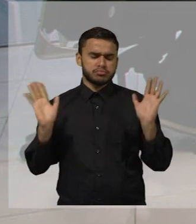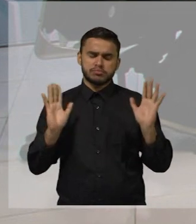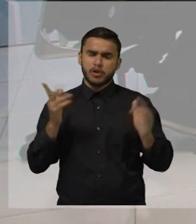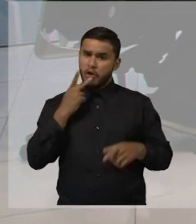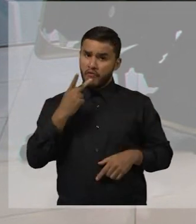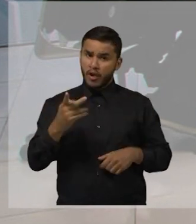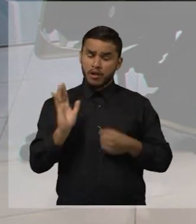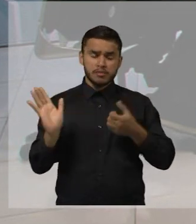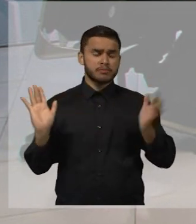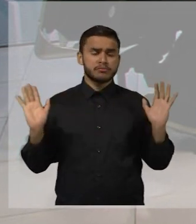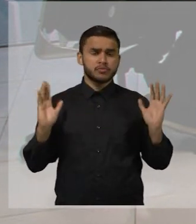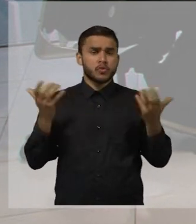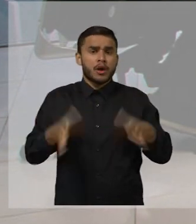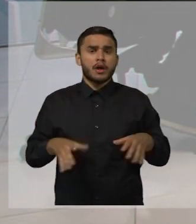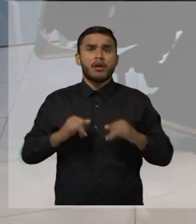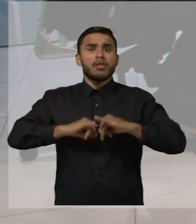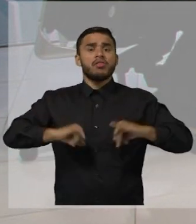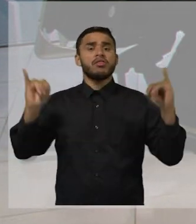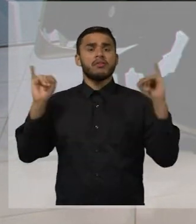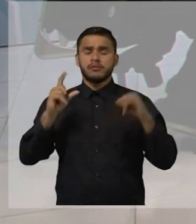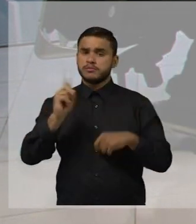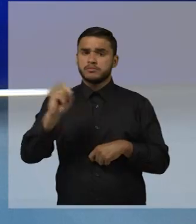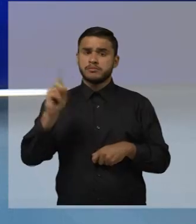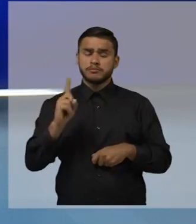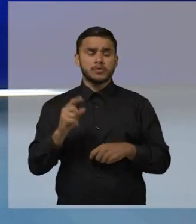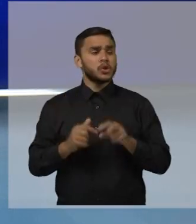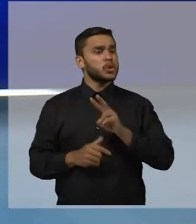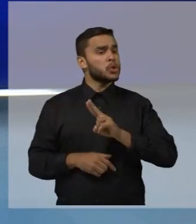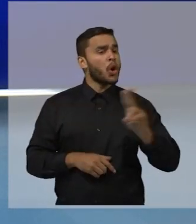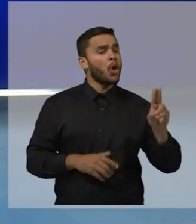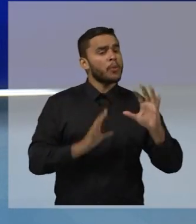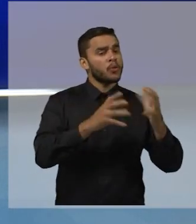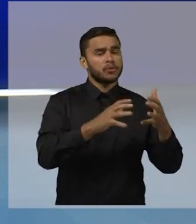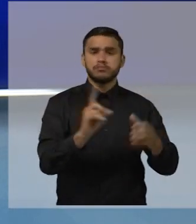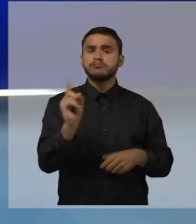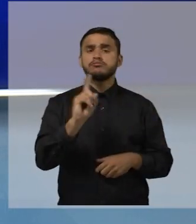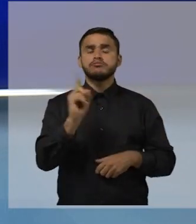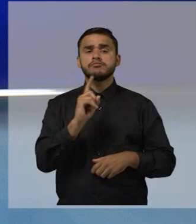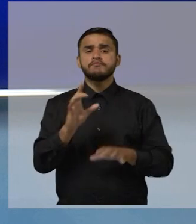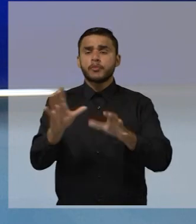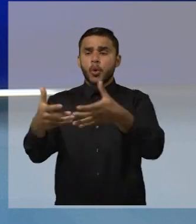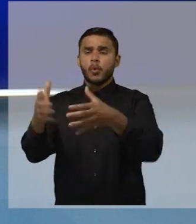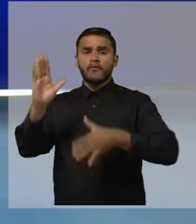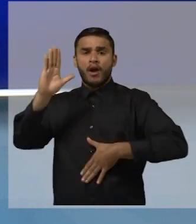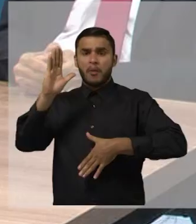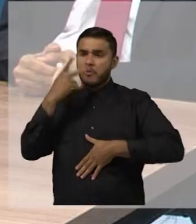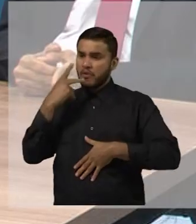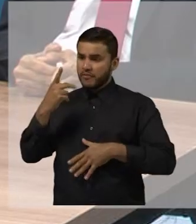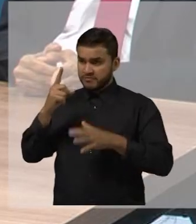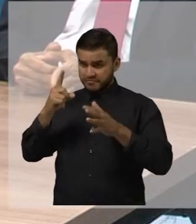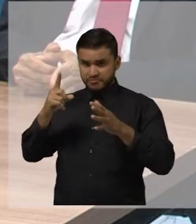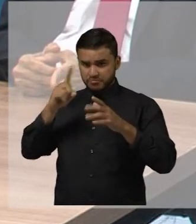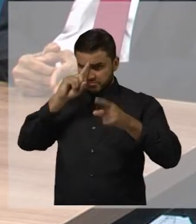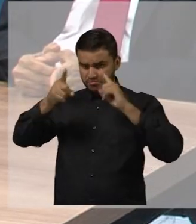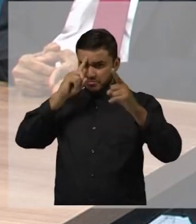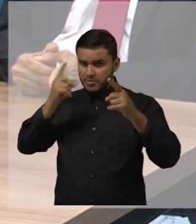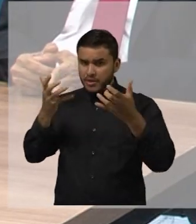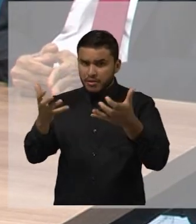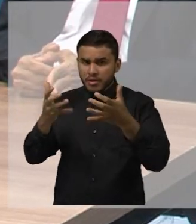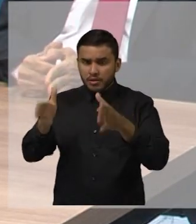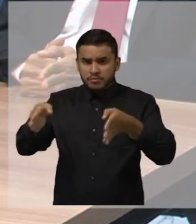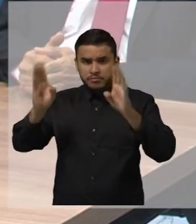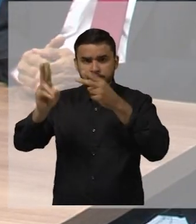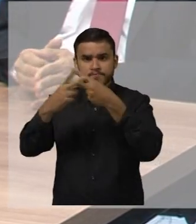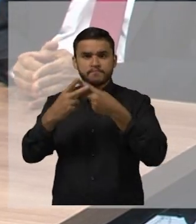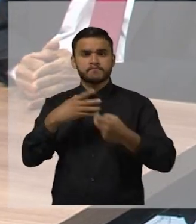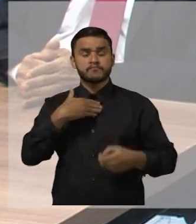promovê-las, e que nesse instante tenta o governador, ao lado do seu novo secretário de administração penitenciária, a combater. E quero